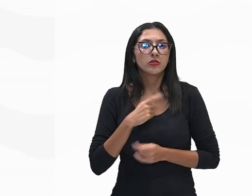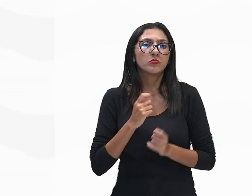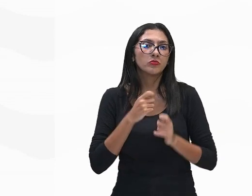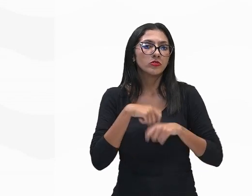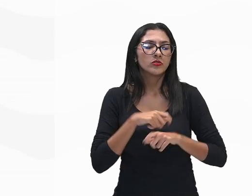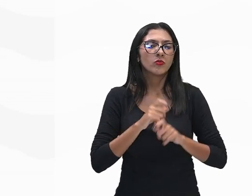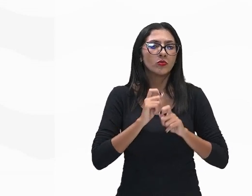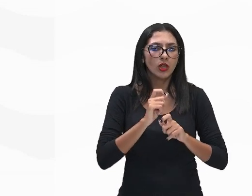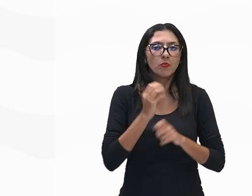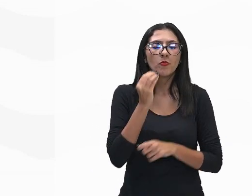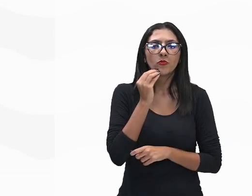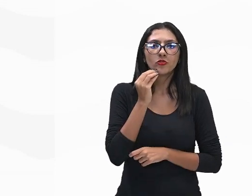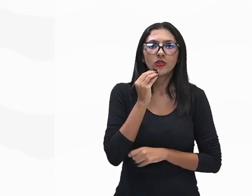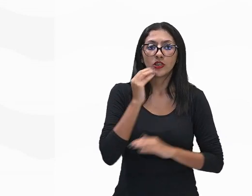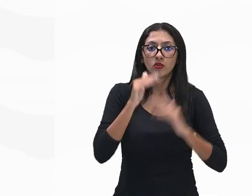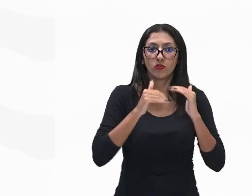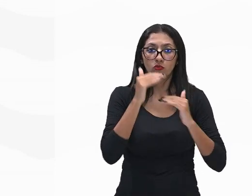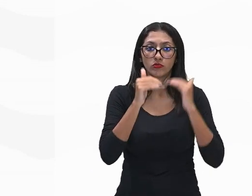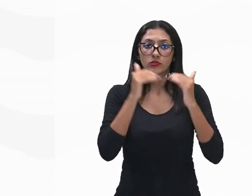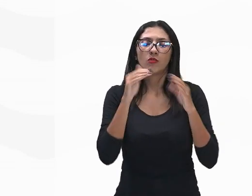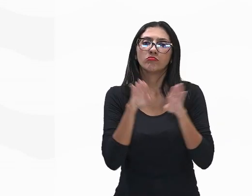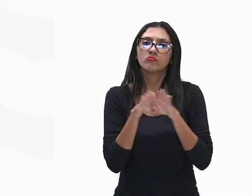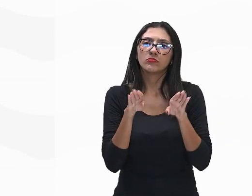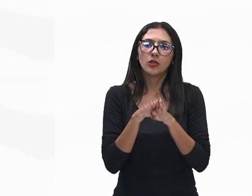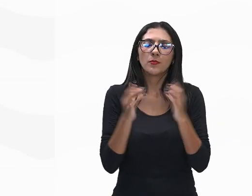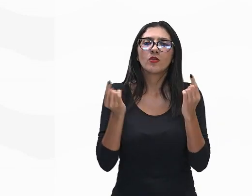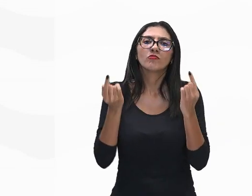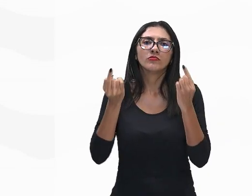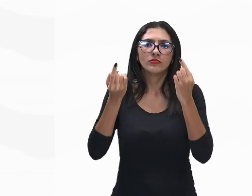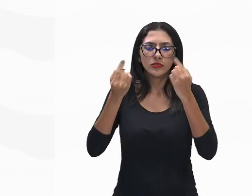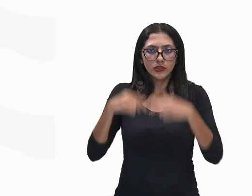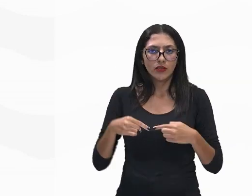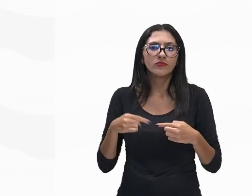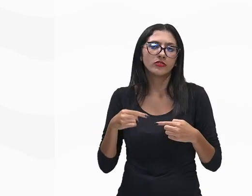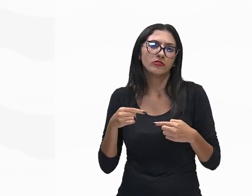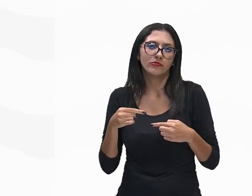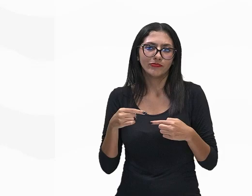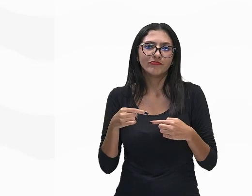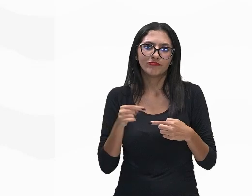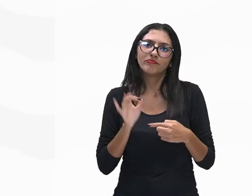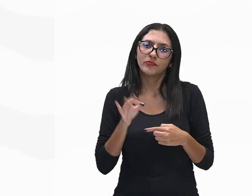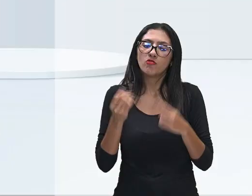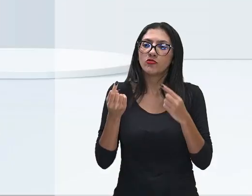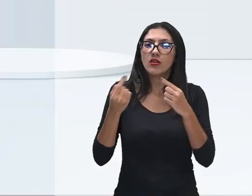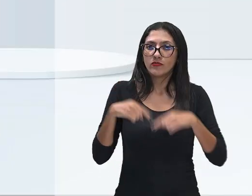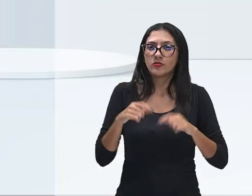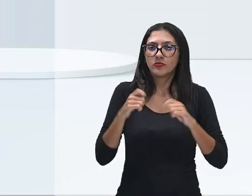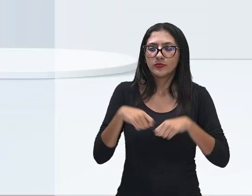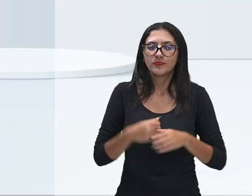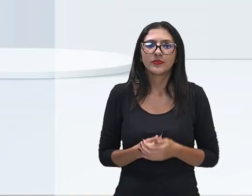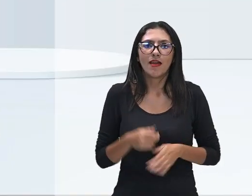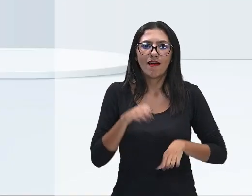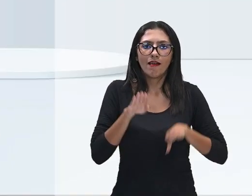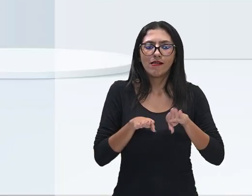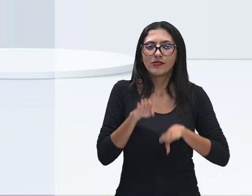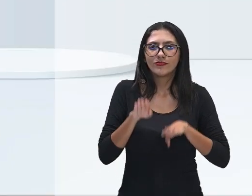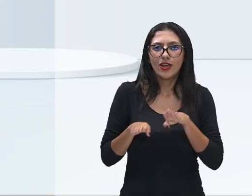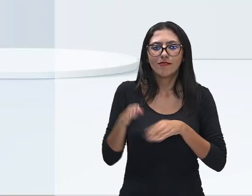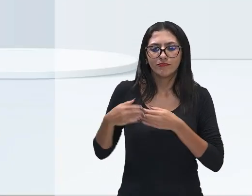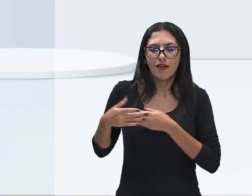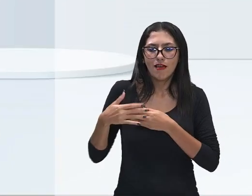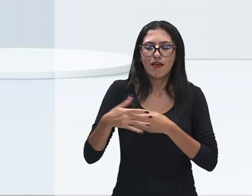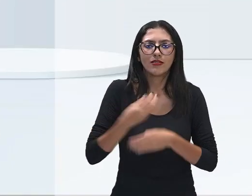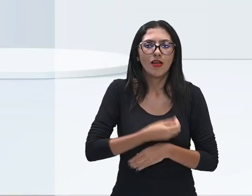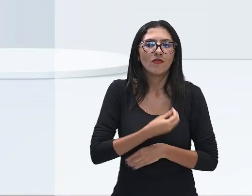uma oportunidade de crescimento quanto também um desafio, tá? Às vezes, ao longo da nossa vida, a